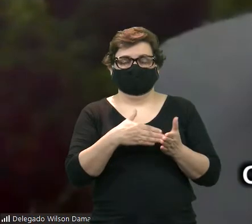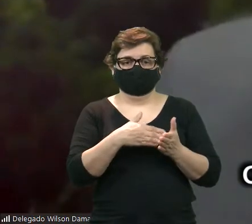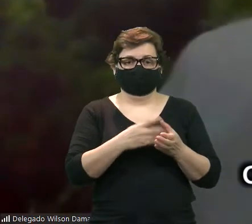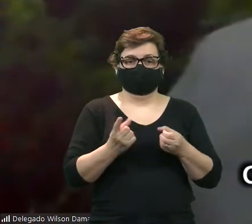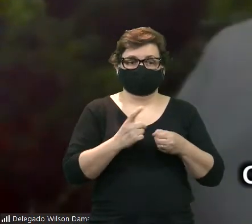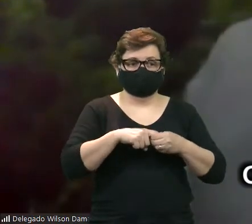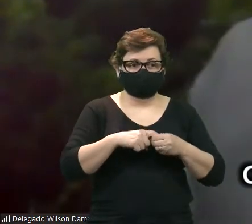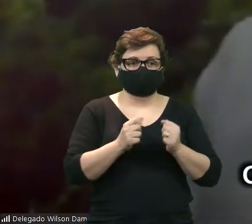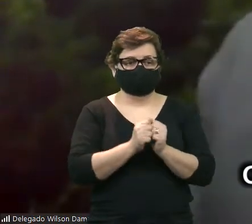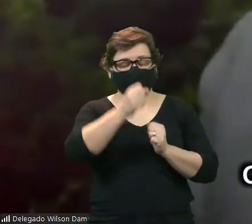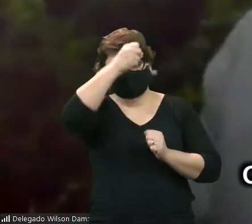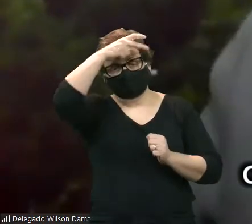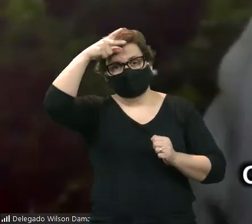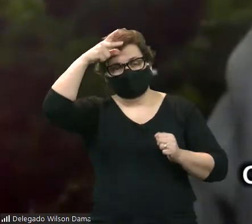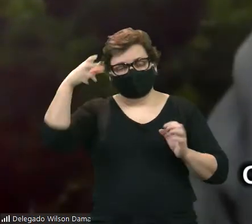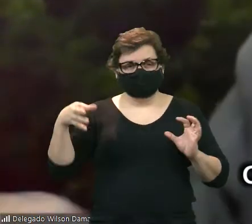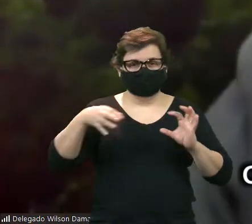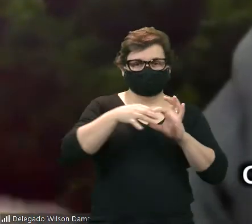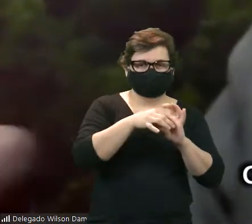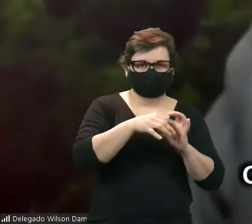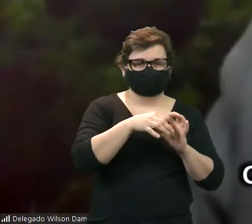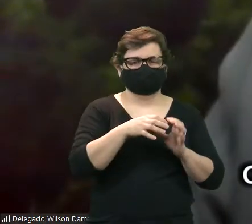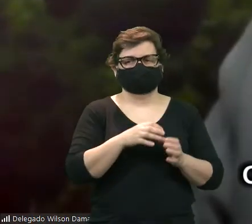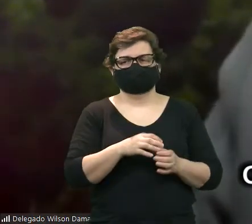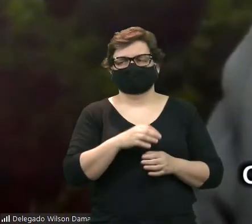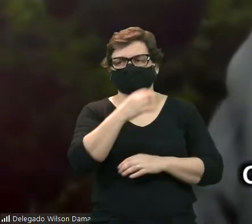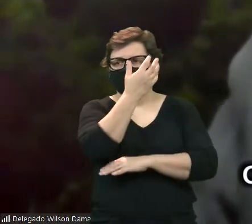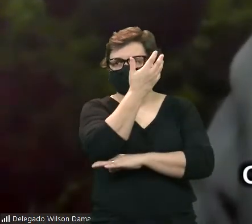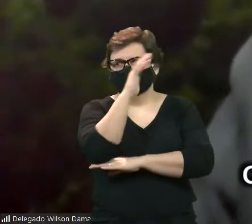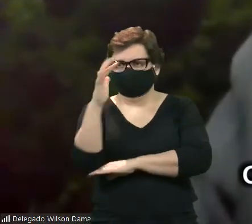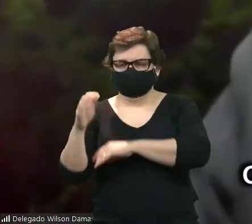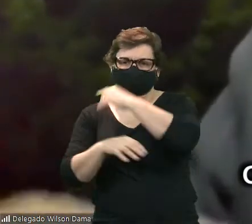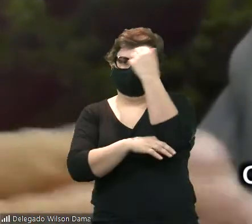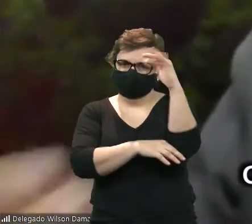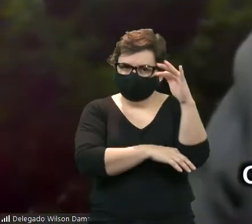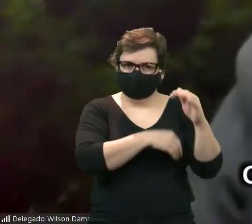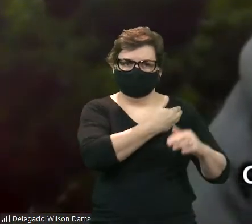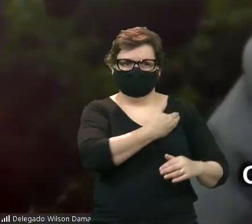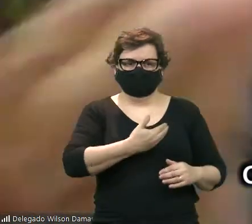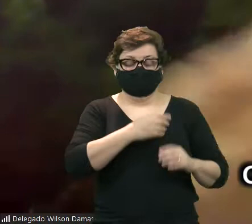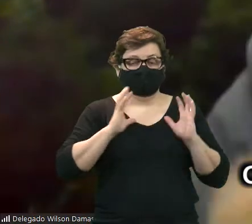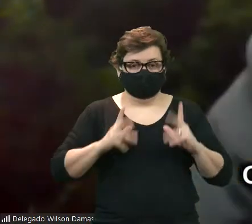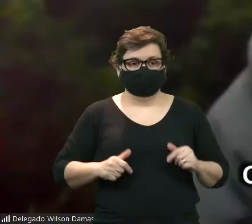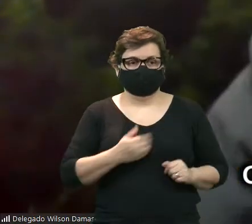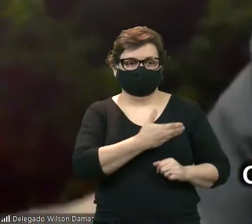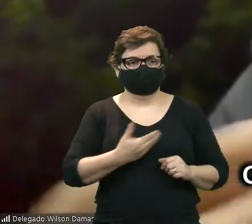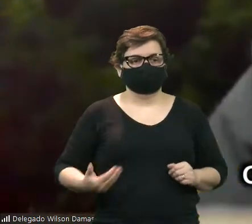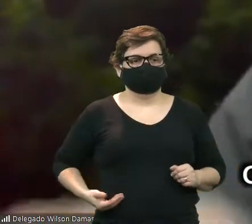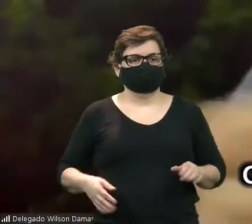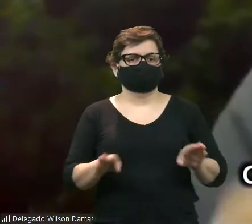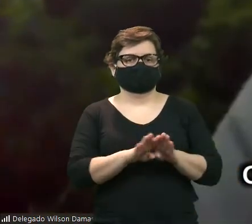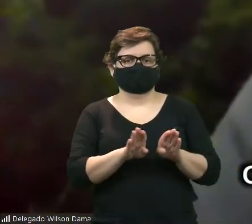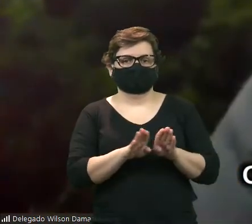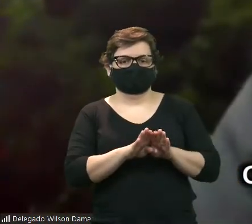à Secretaria de Meio Ambiente e Limpeza Pública, também sob comando